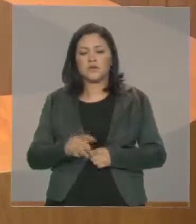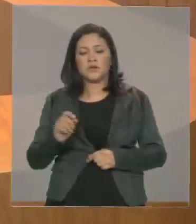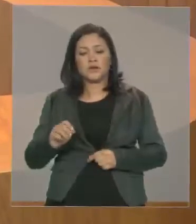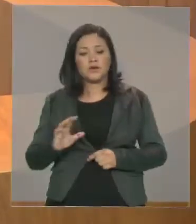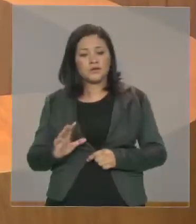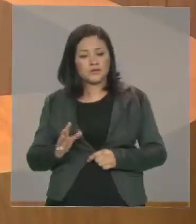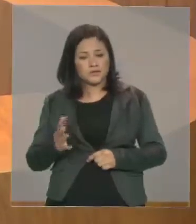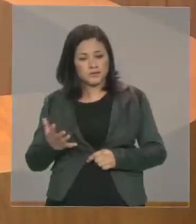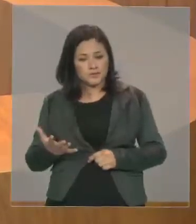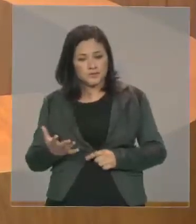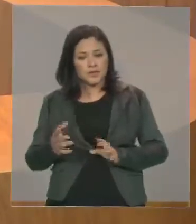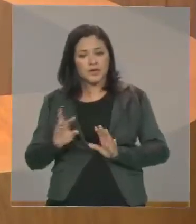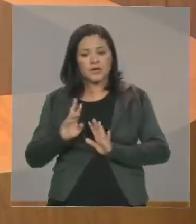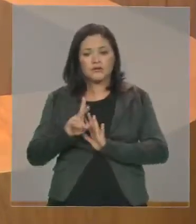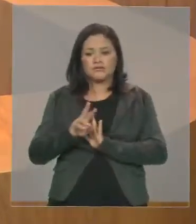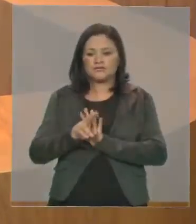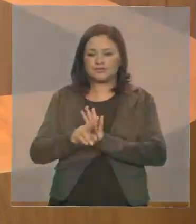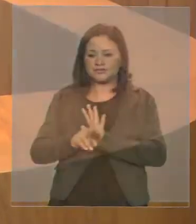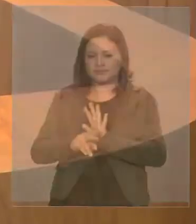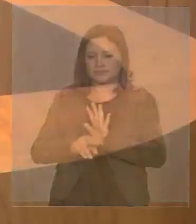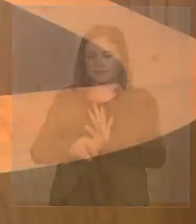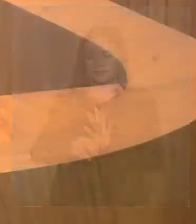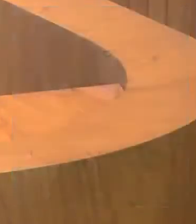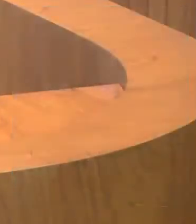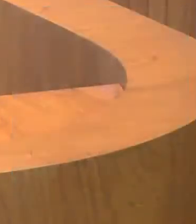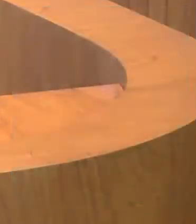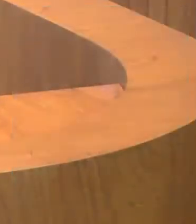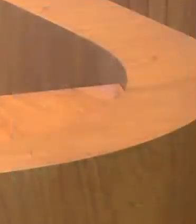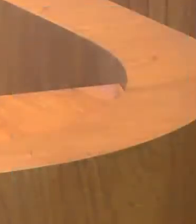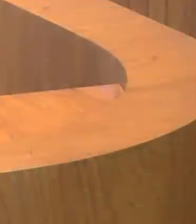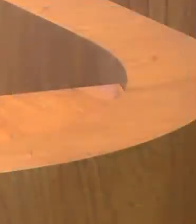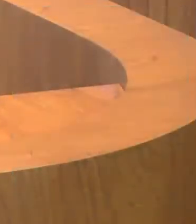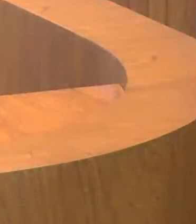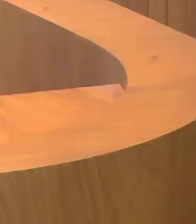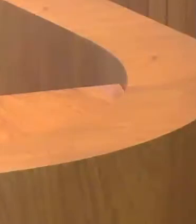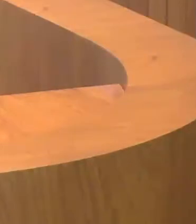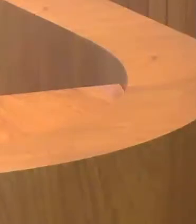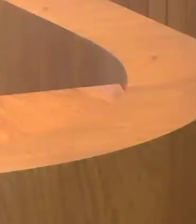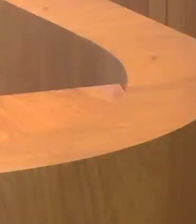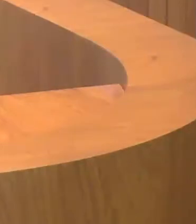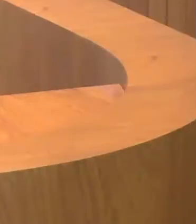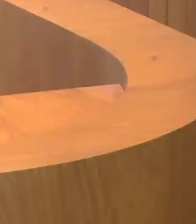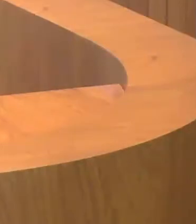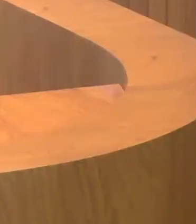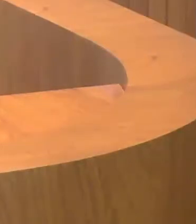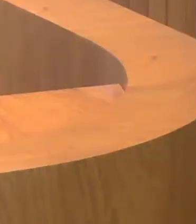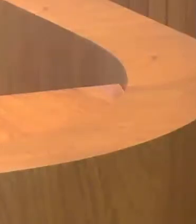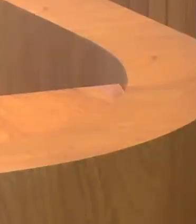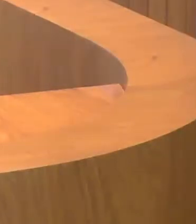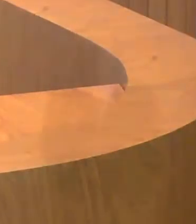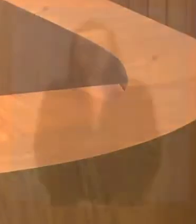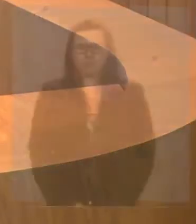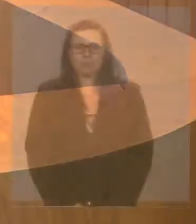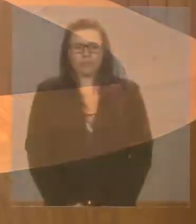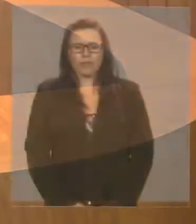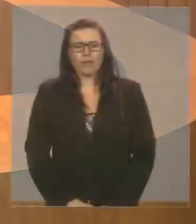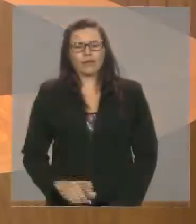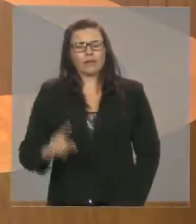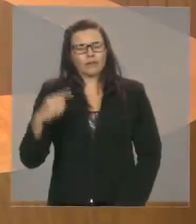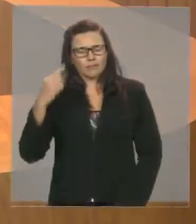em diversos campos de batalha, e não apenas na pura e simples vacinação da população, embora a vacinação seja um